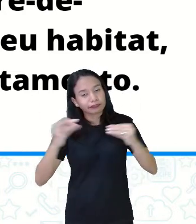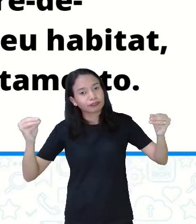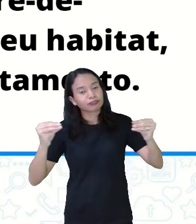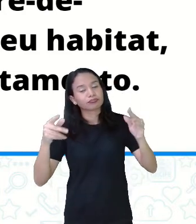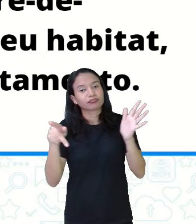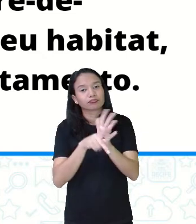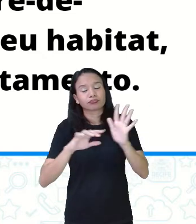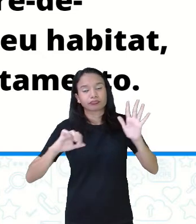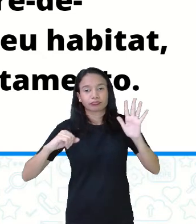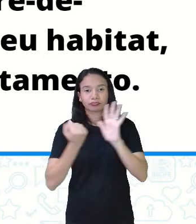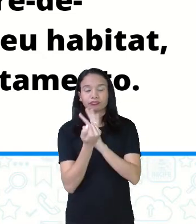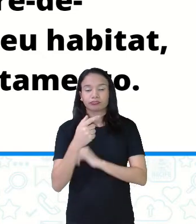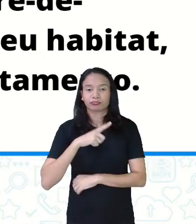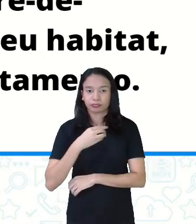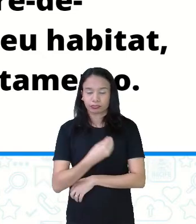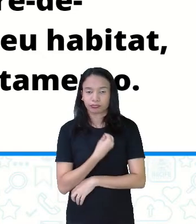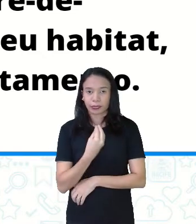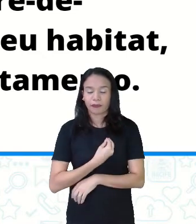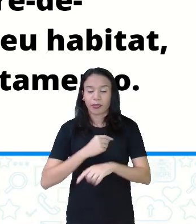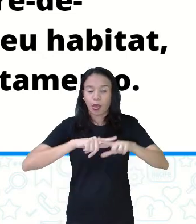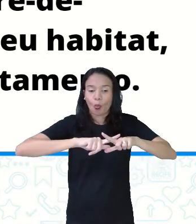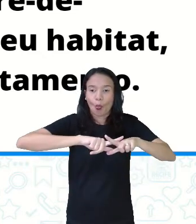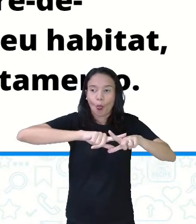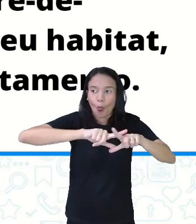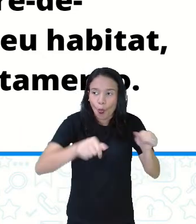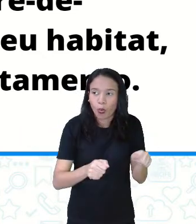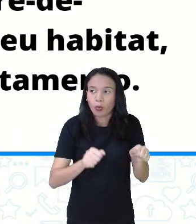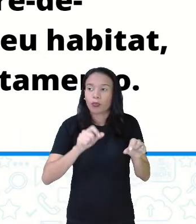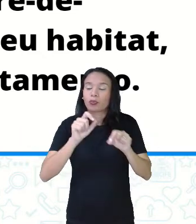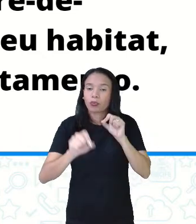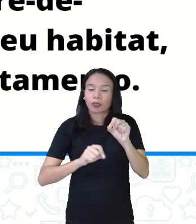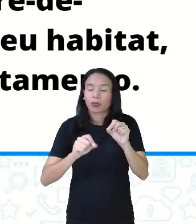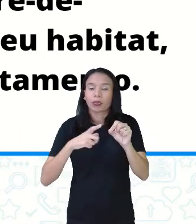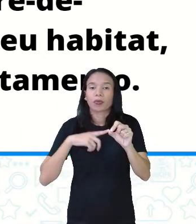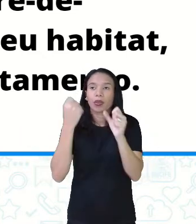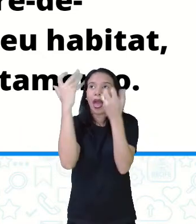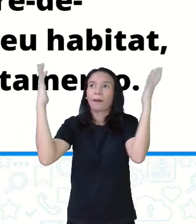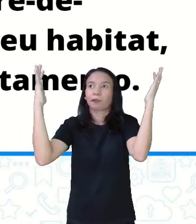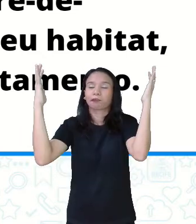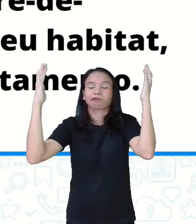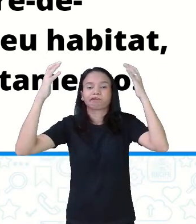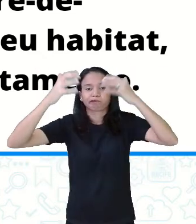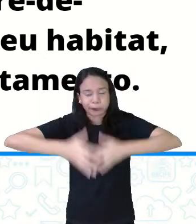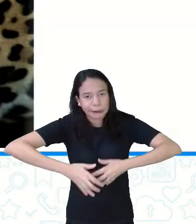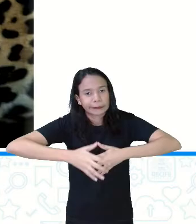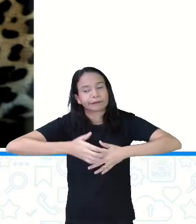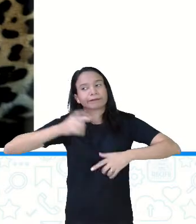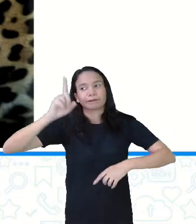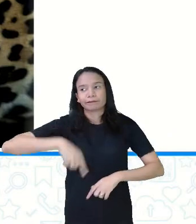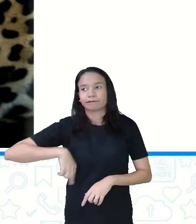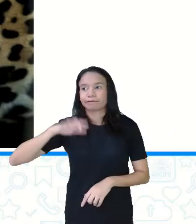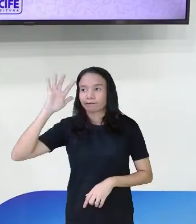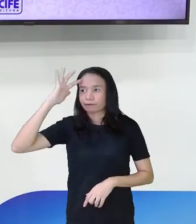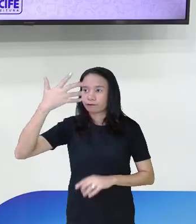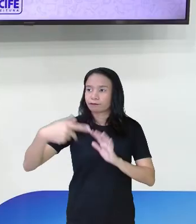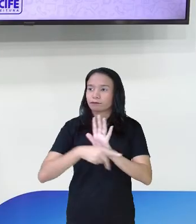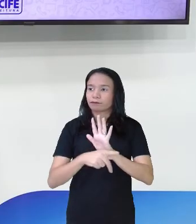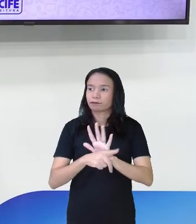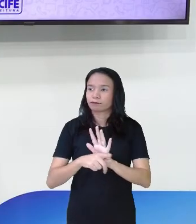desaparecimento do caburé de Pernambuco é, como eu disse, a destruição do seu habitat como consequência